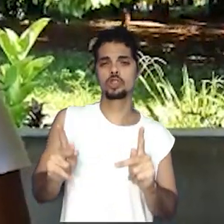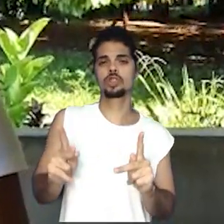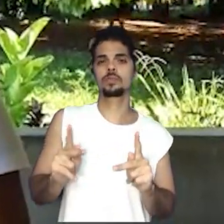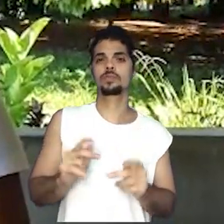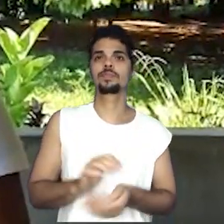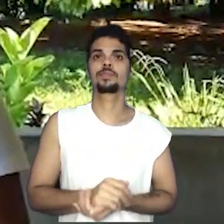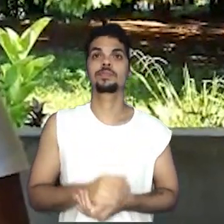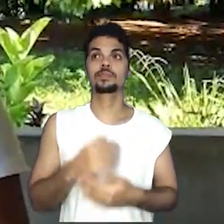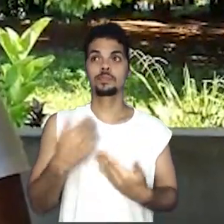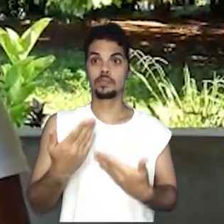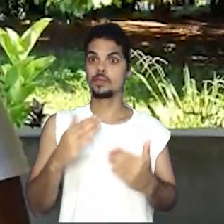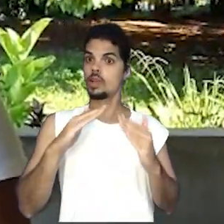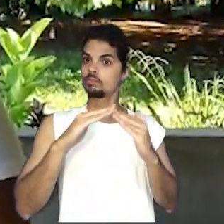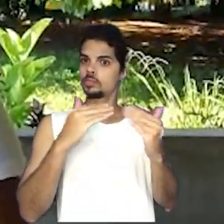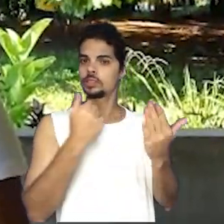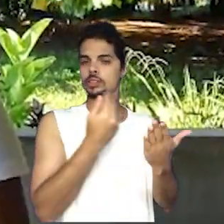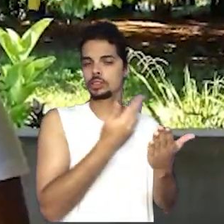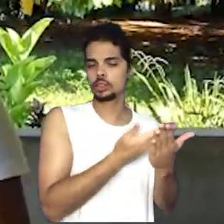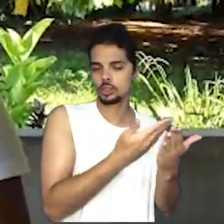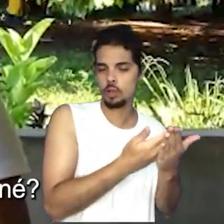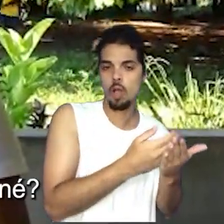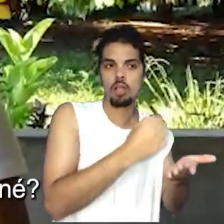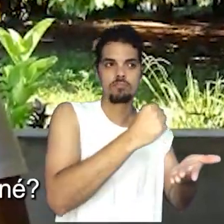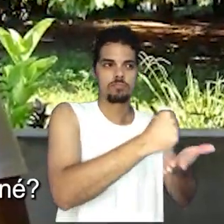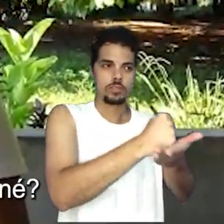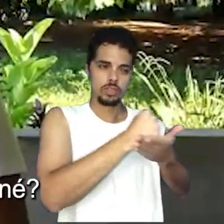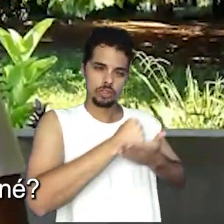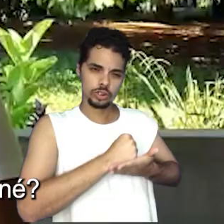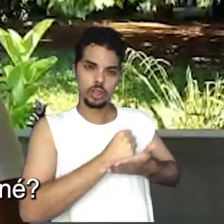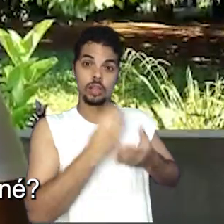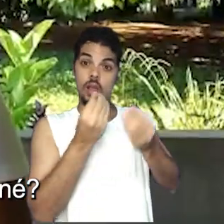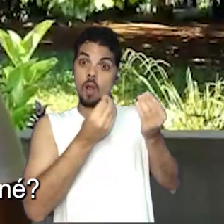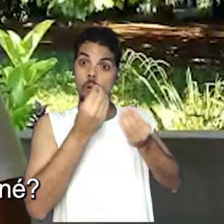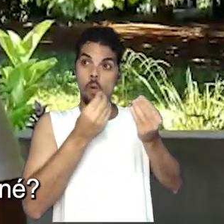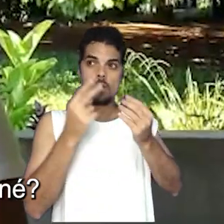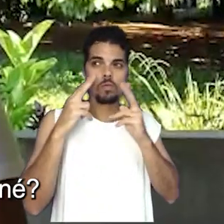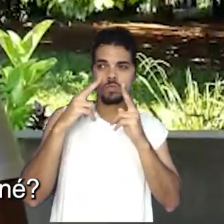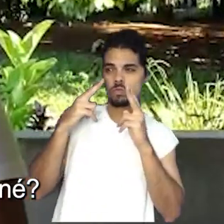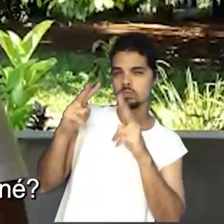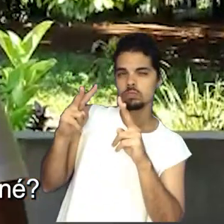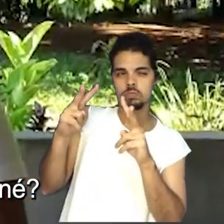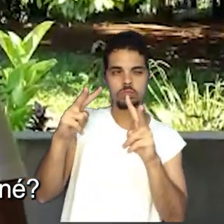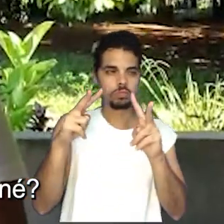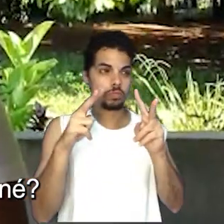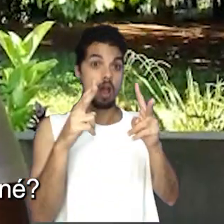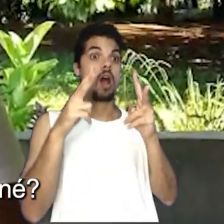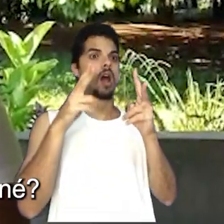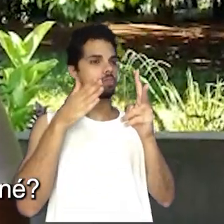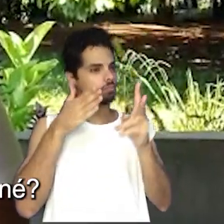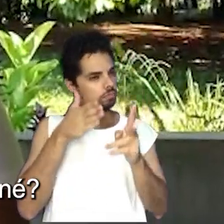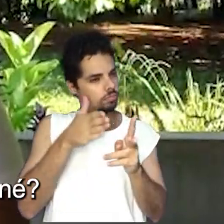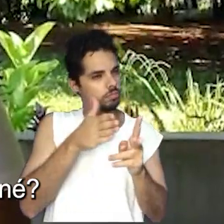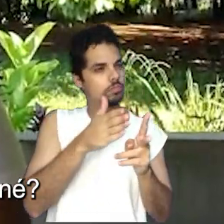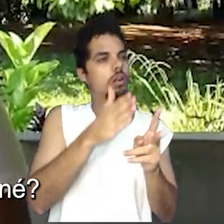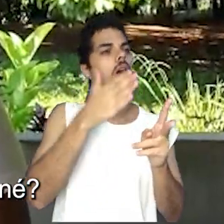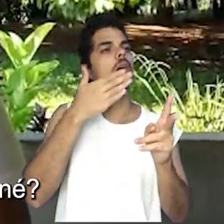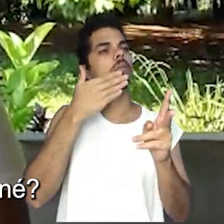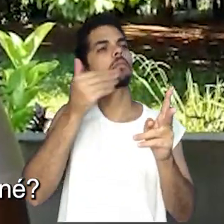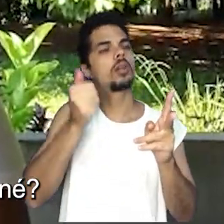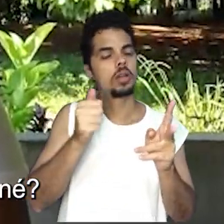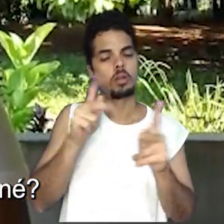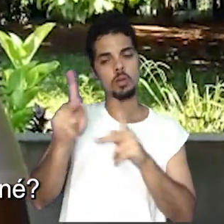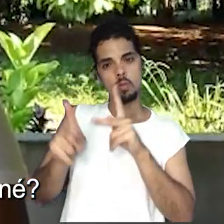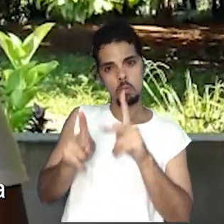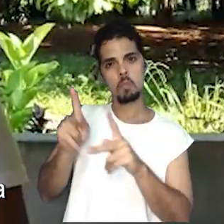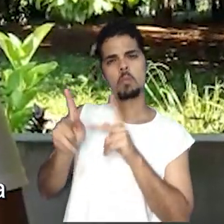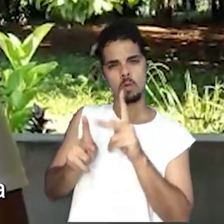seja de fato e de direito, né? Porque a escola hoje ela nos dá um direcionamento do que nós devemos